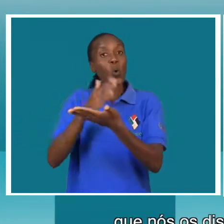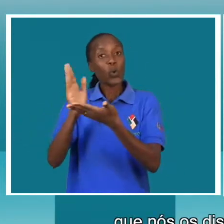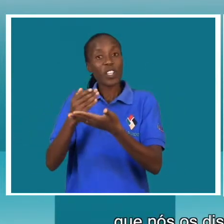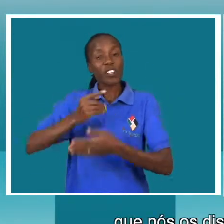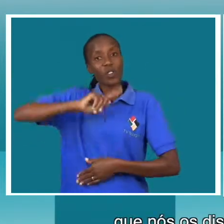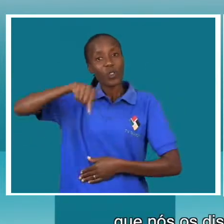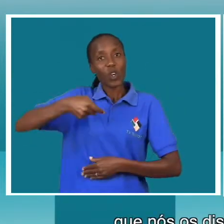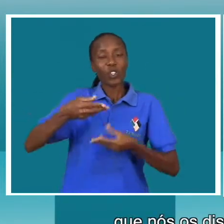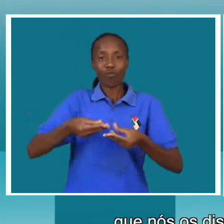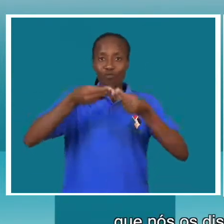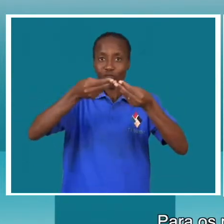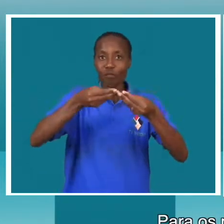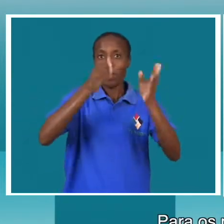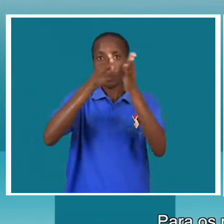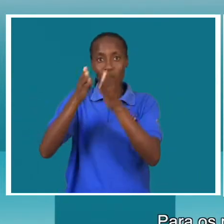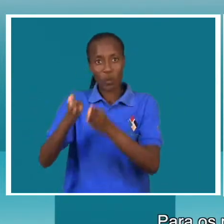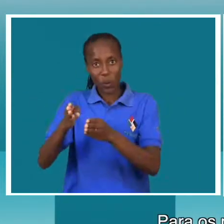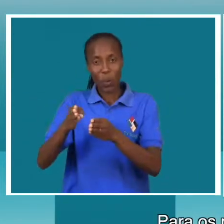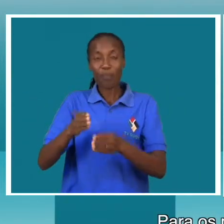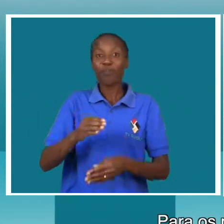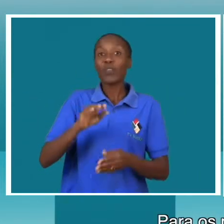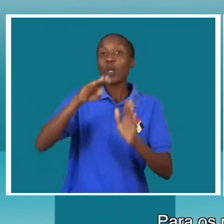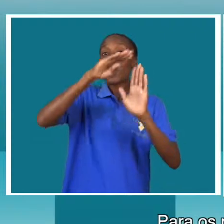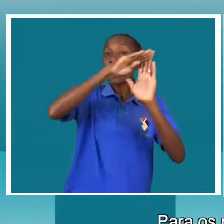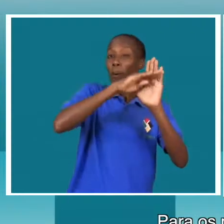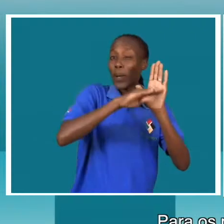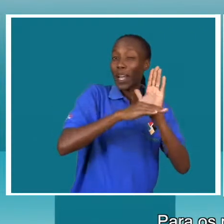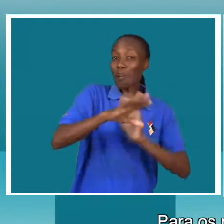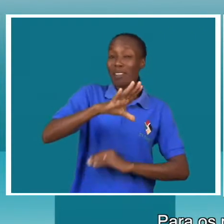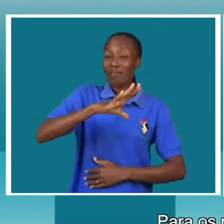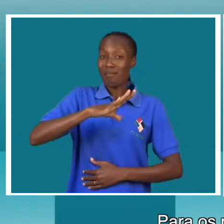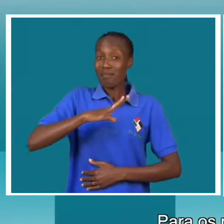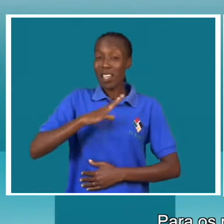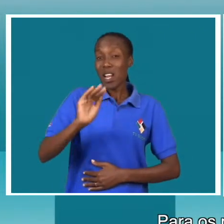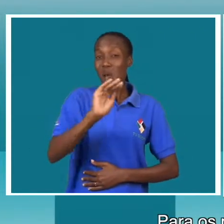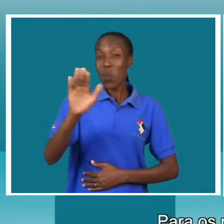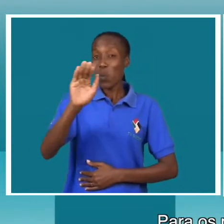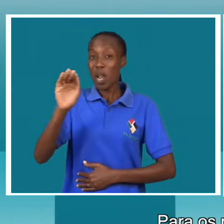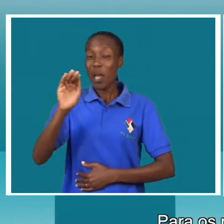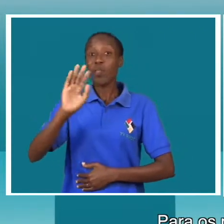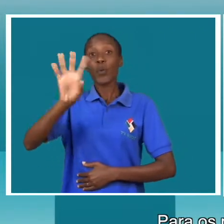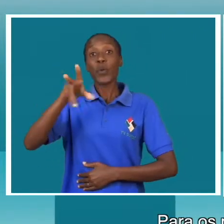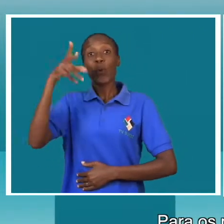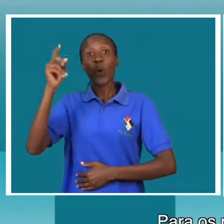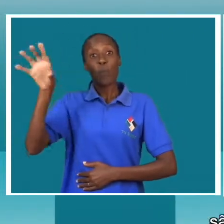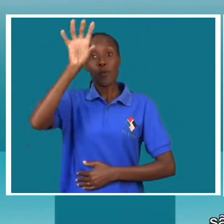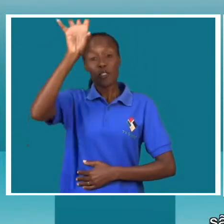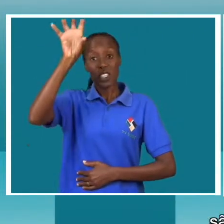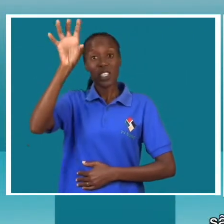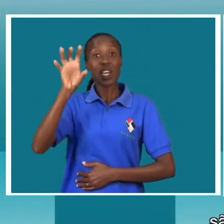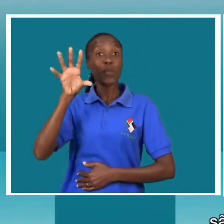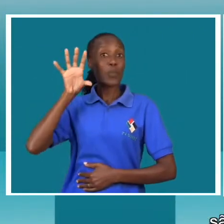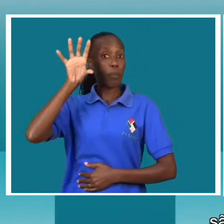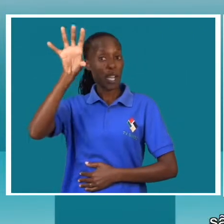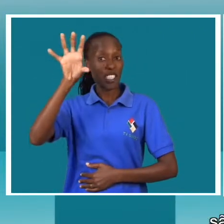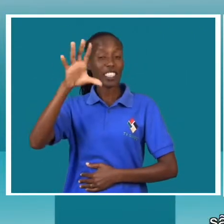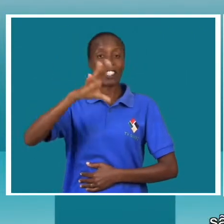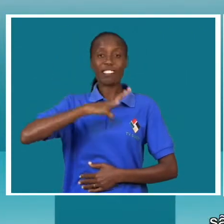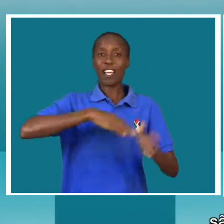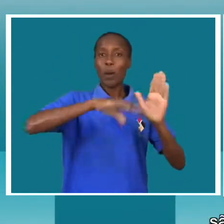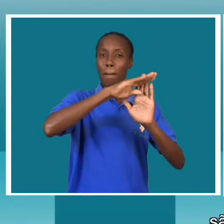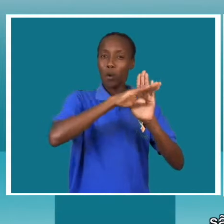disponibilizamos para as pessoas. Agora, para os programas que temos nas comunidades fora e nas outras províncias do país, são de um